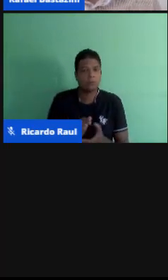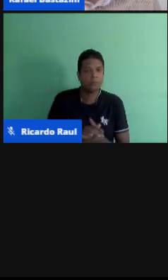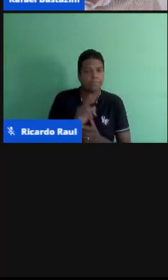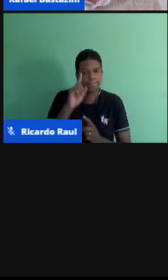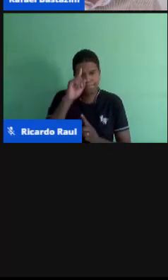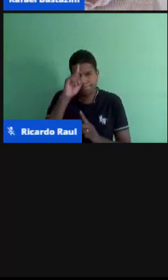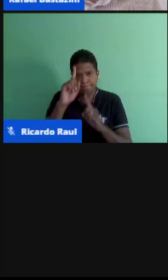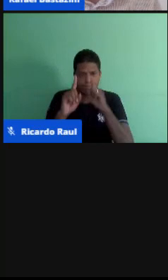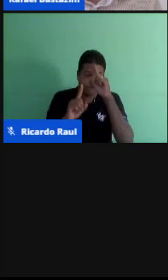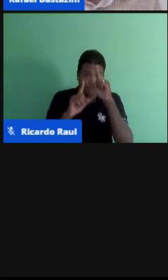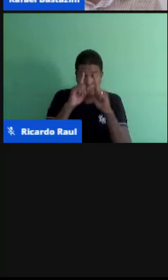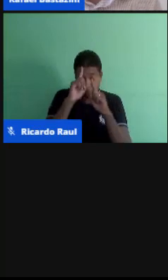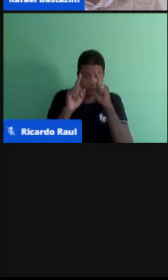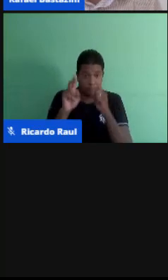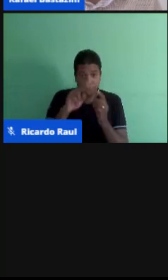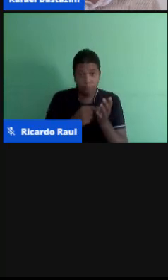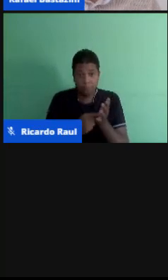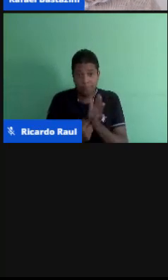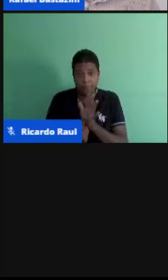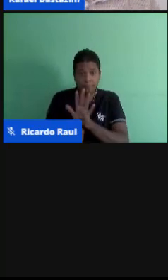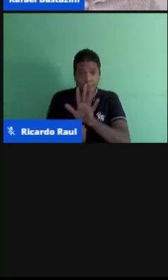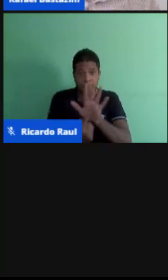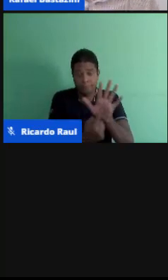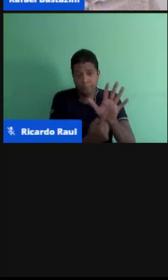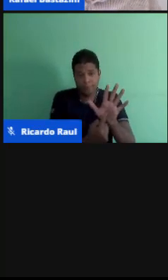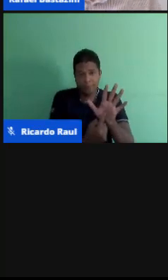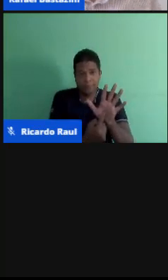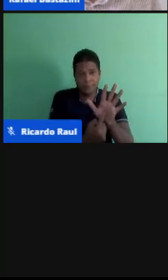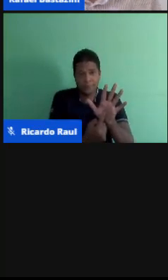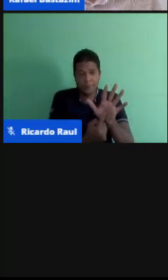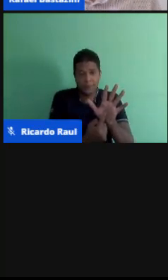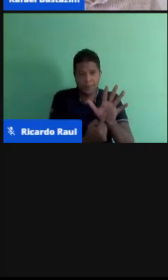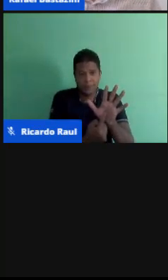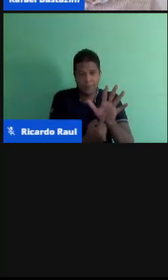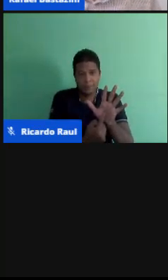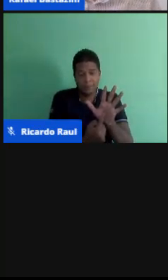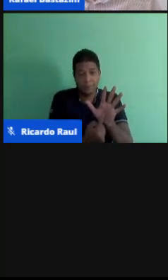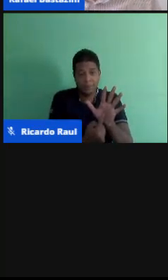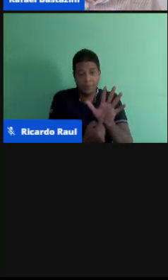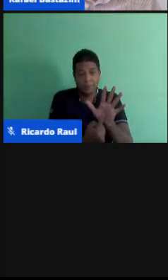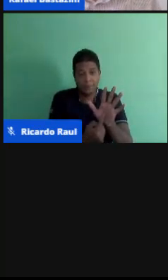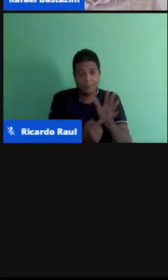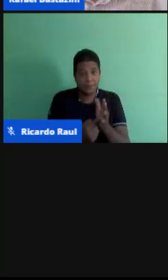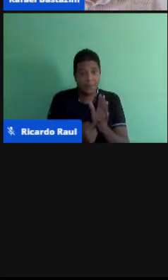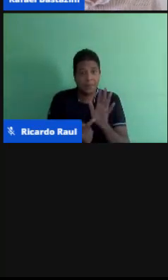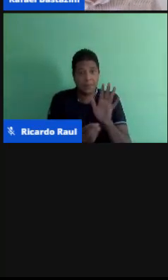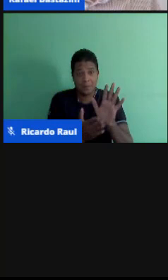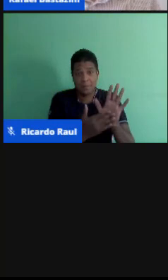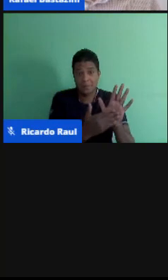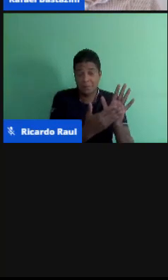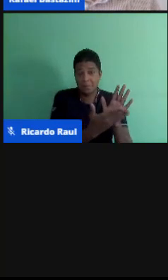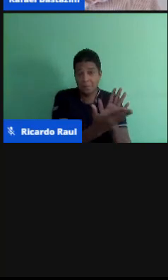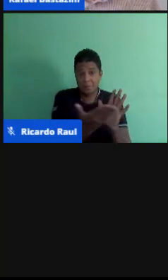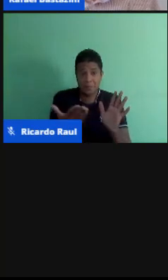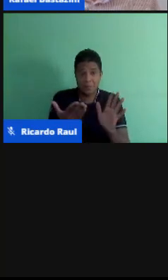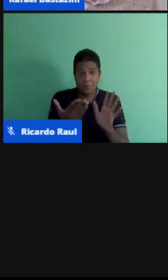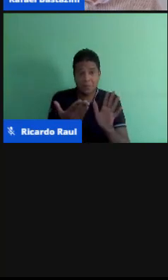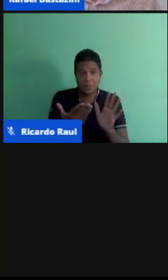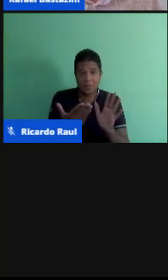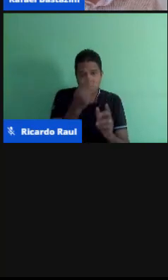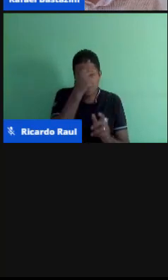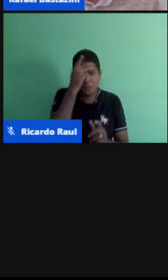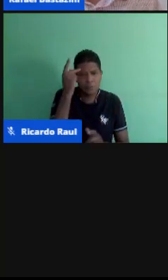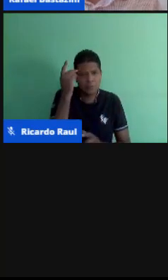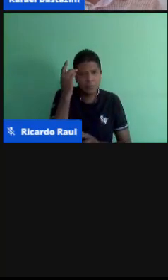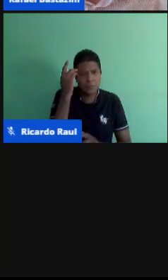possibilidades para apresentar para vocês. E isso é uma prova de que alguém que é leigo